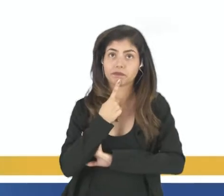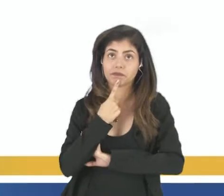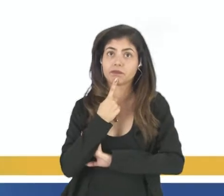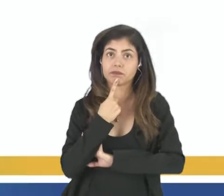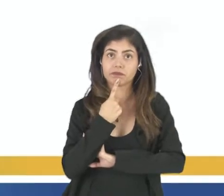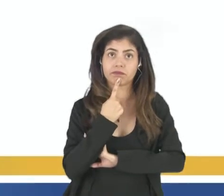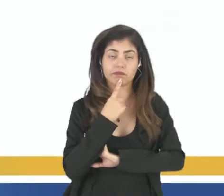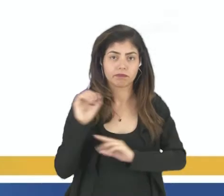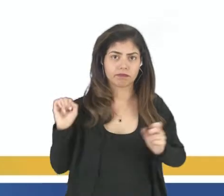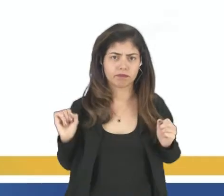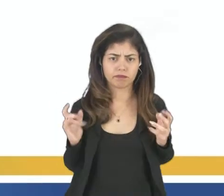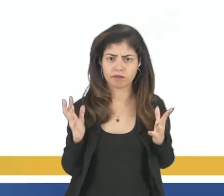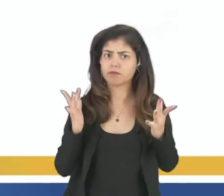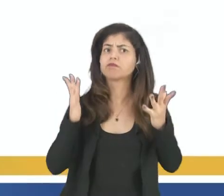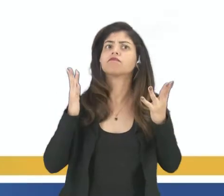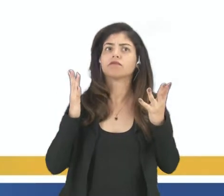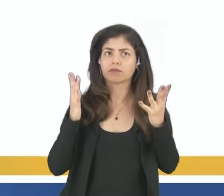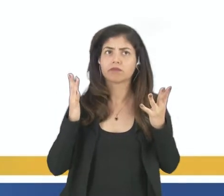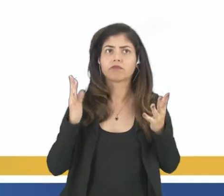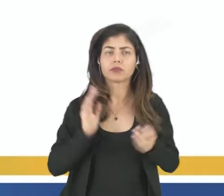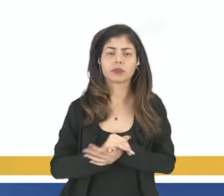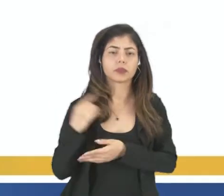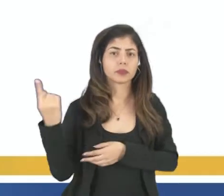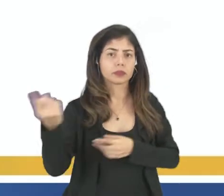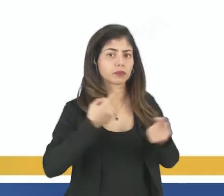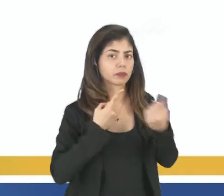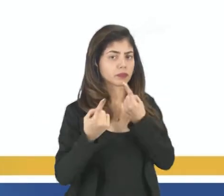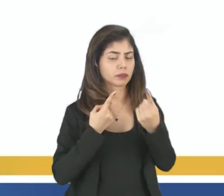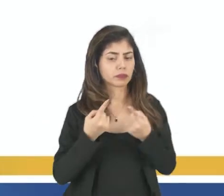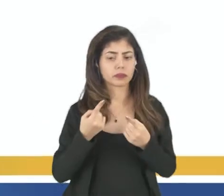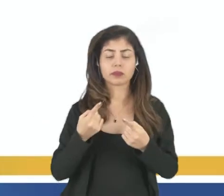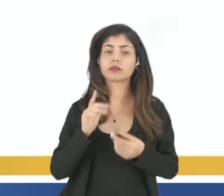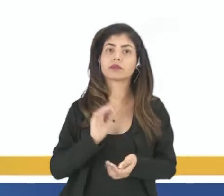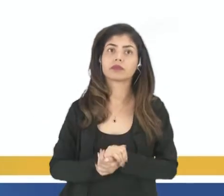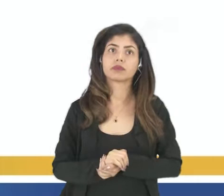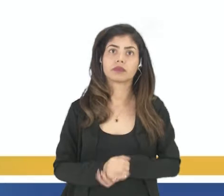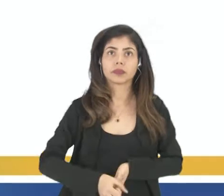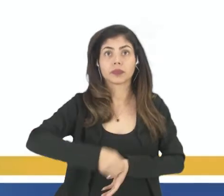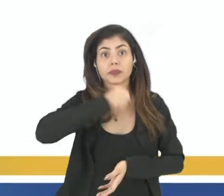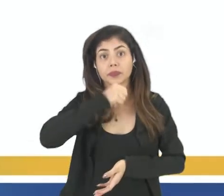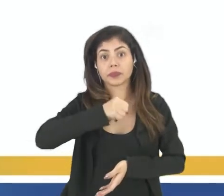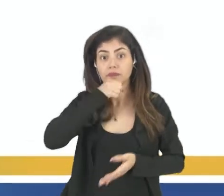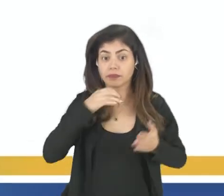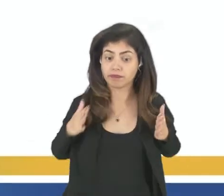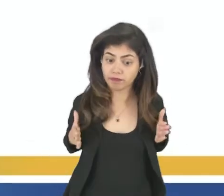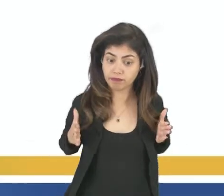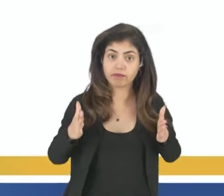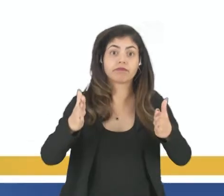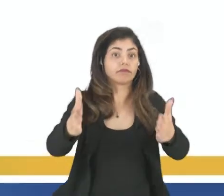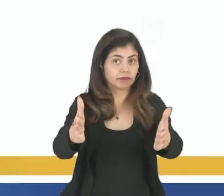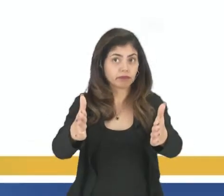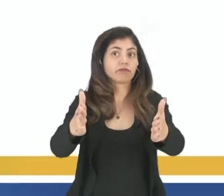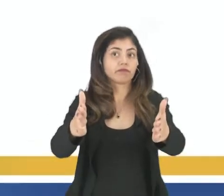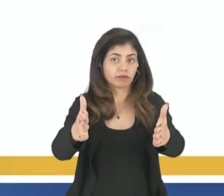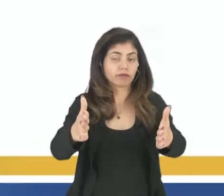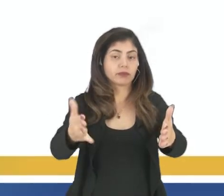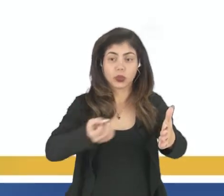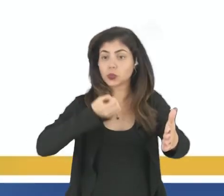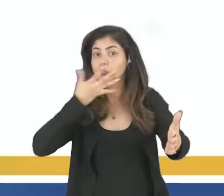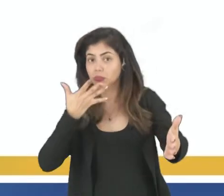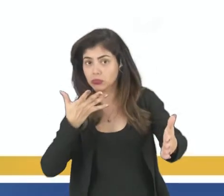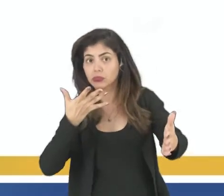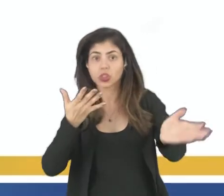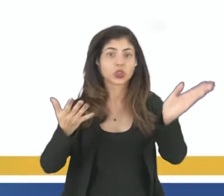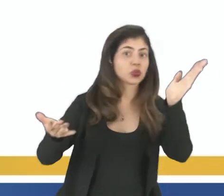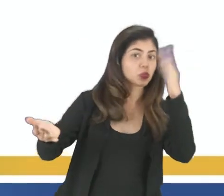também é um efeito, por exemplo, das nossas comunicações digitais, a velha via de mão dupla, né, que tem o bom, o bem